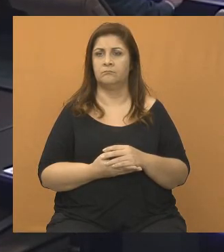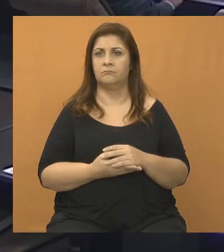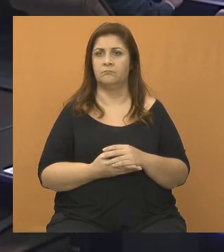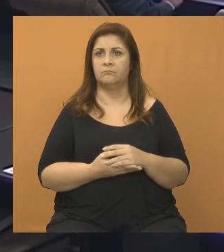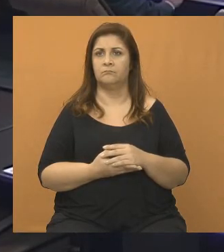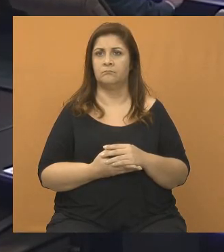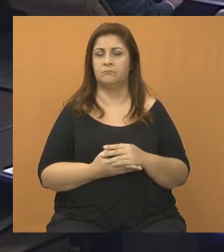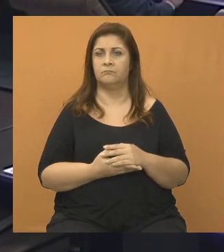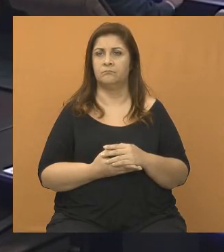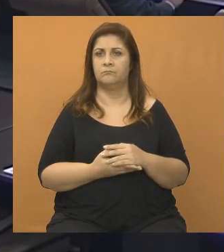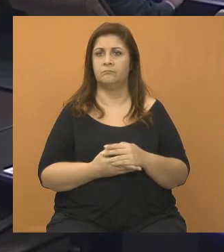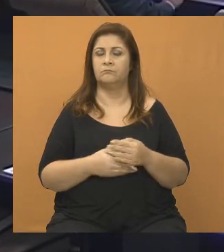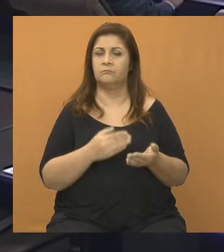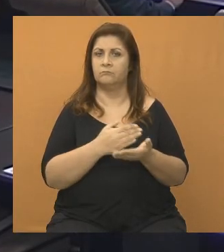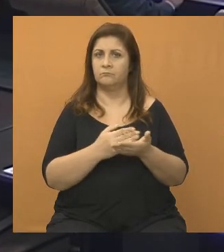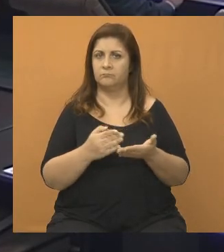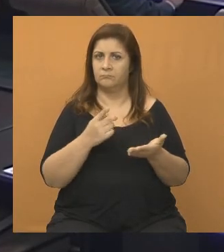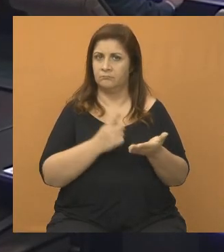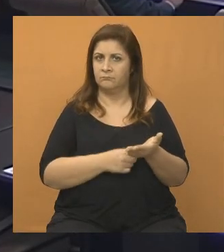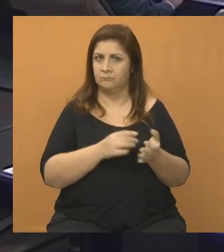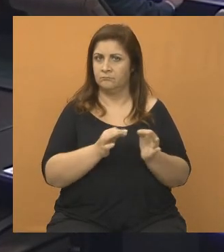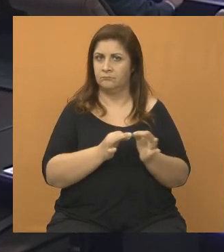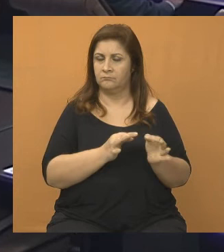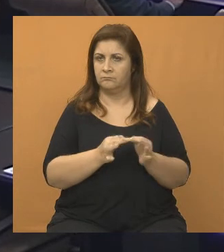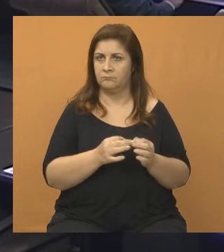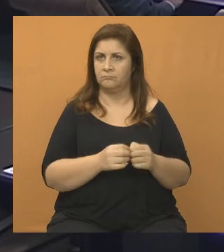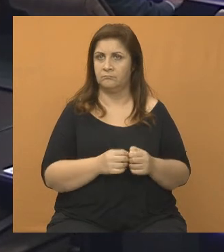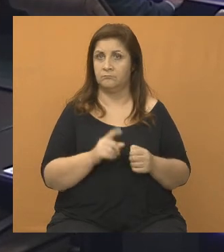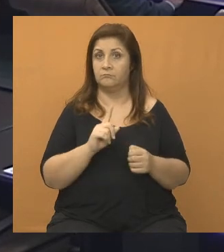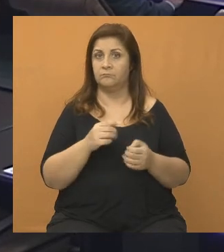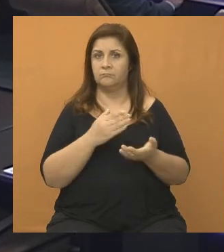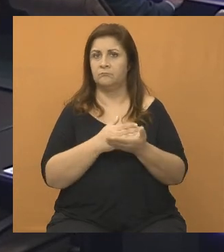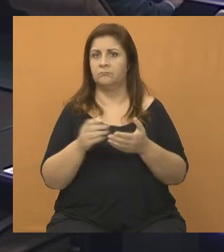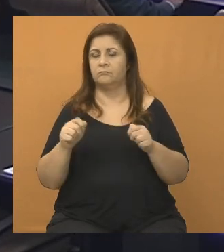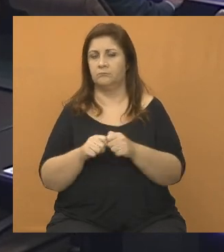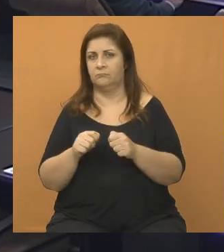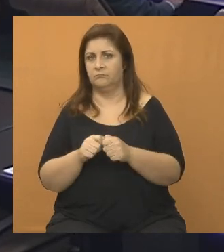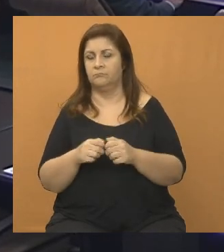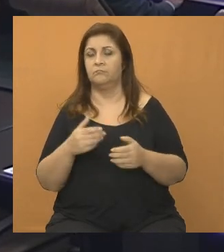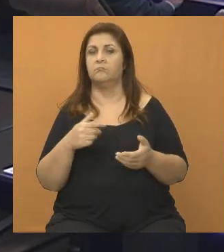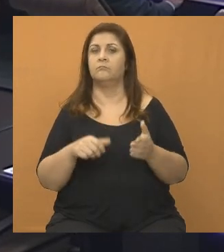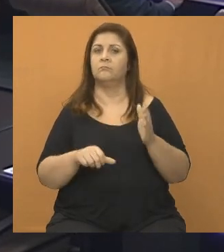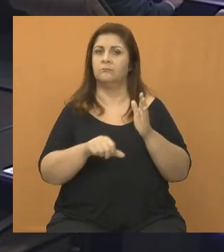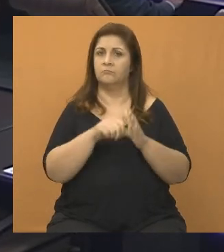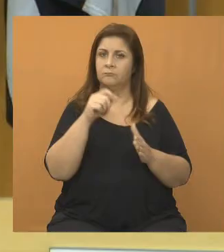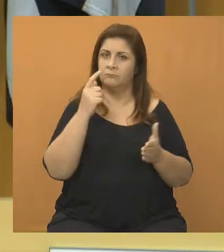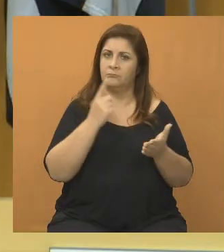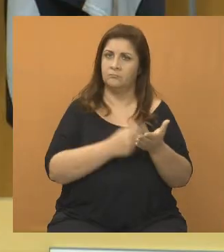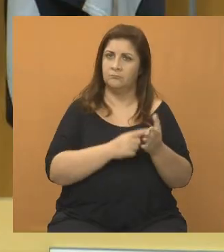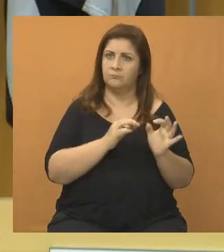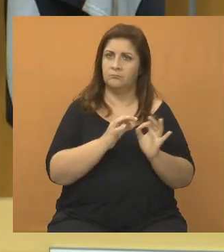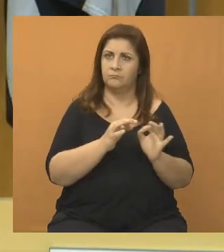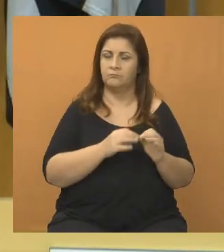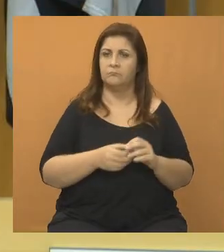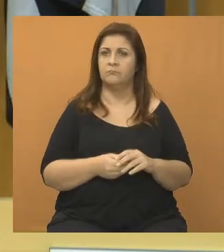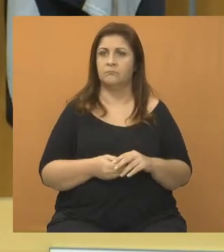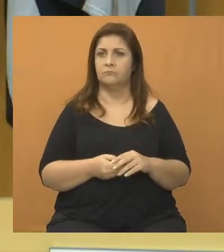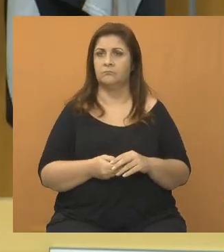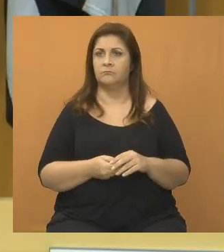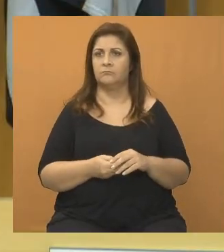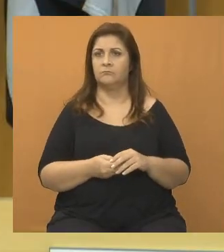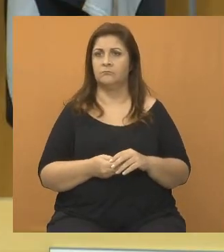Isso, começar a parte de projeto, não a execução financeira, né? Projetos, processo licitatório, todo esse trâmite